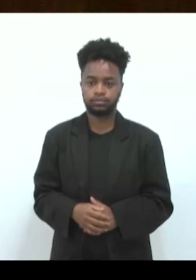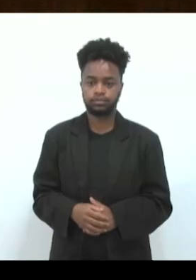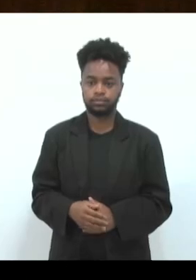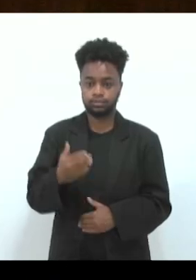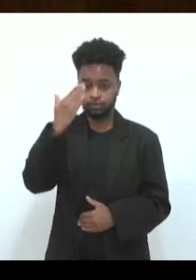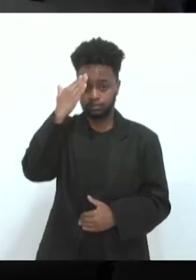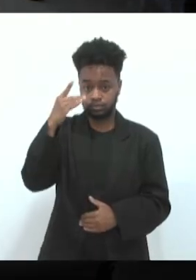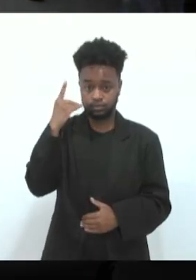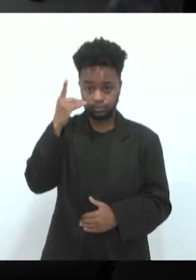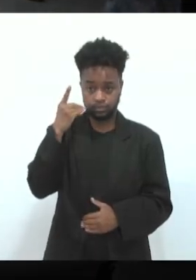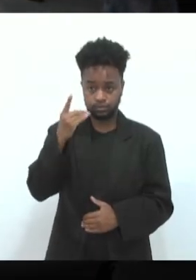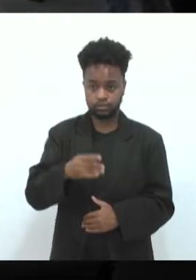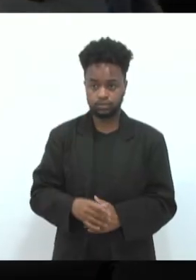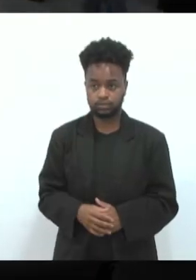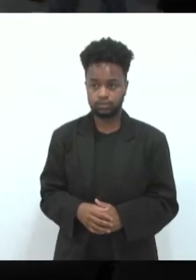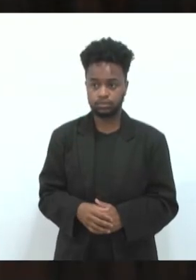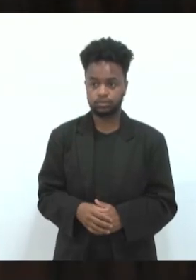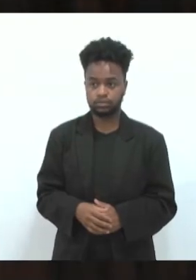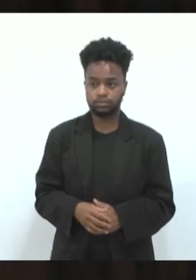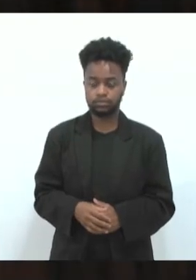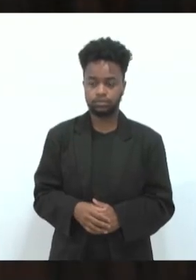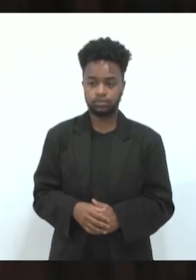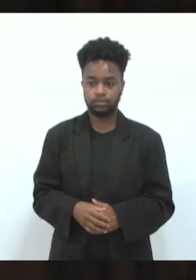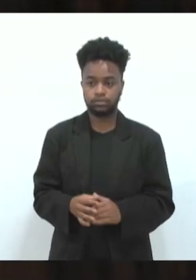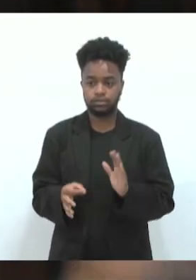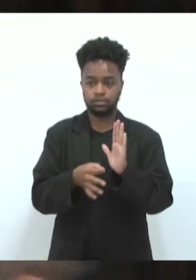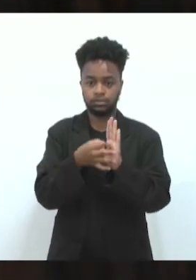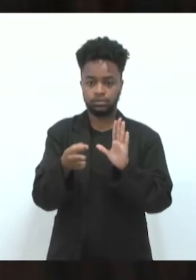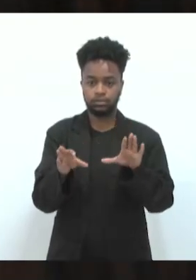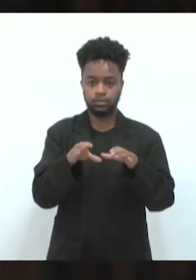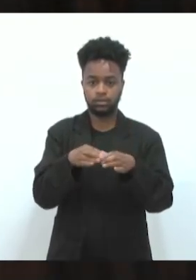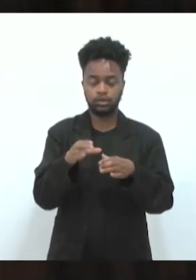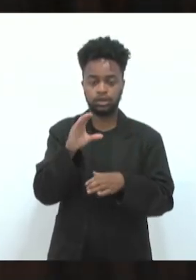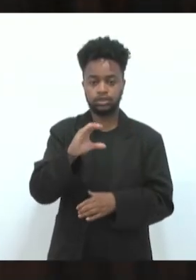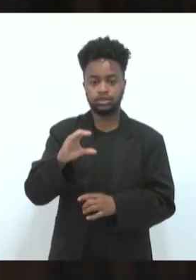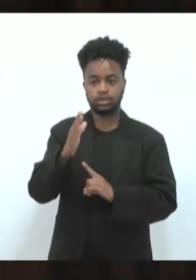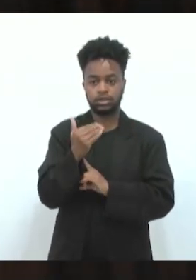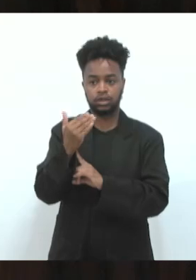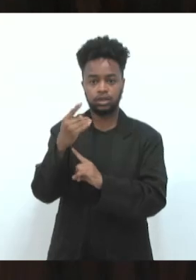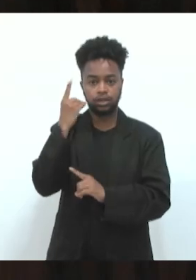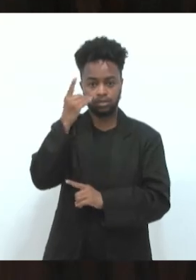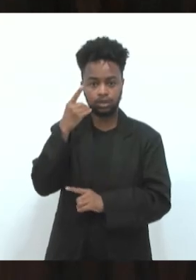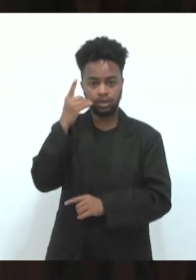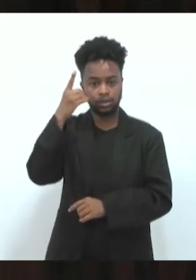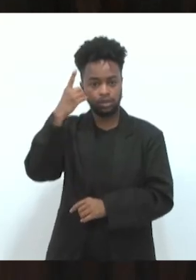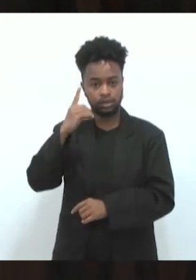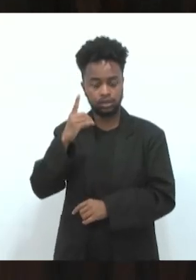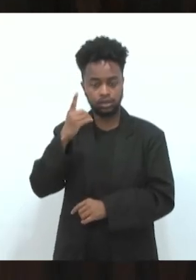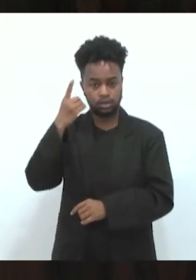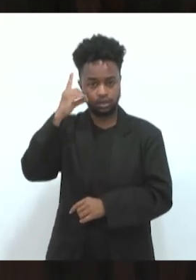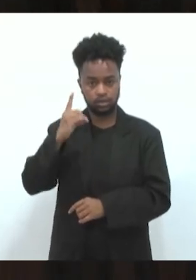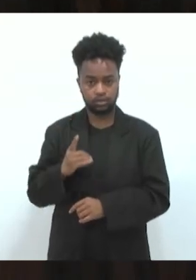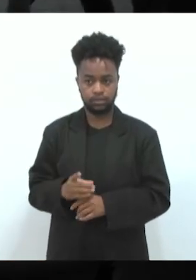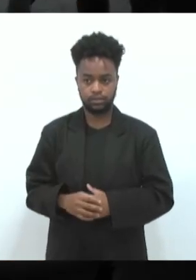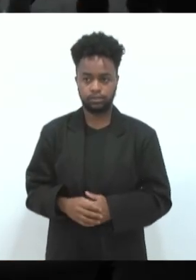Obrigada, deputado. Parecer da Comissão de Ciência e Tecnologia, deputada Dani Monteiro.